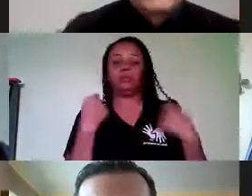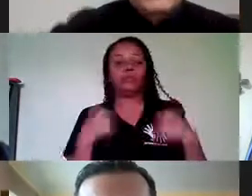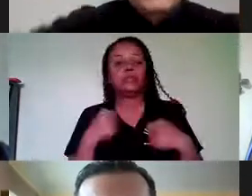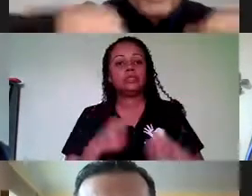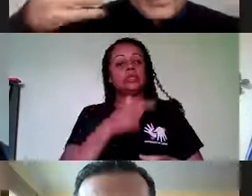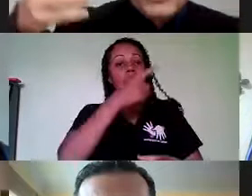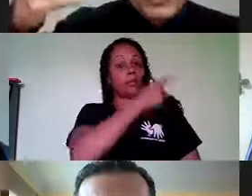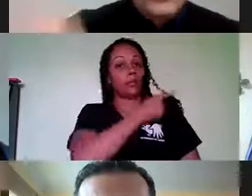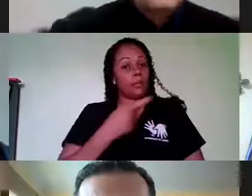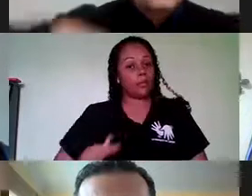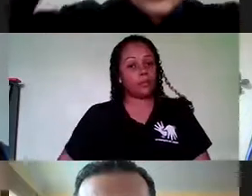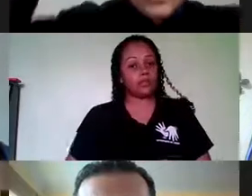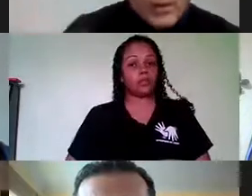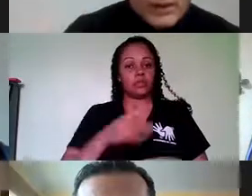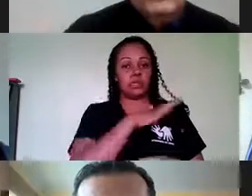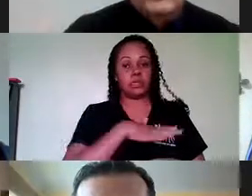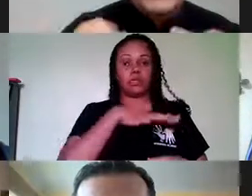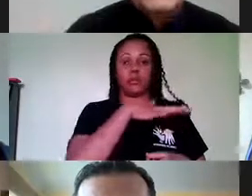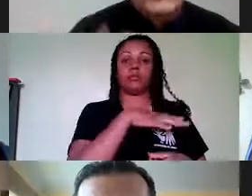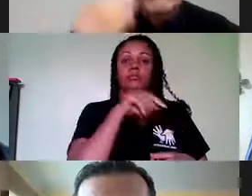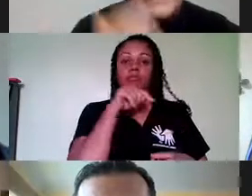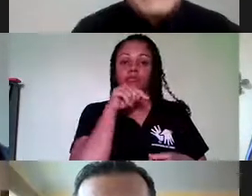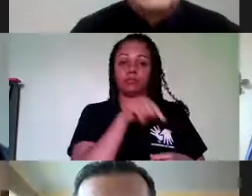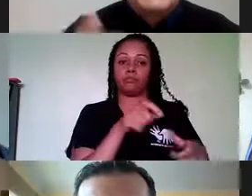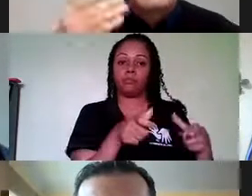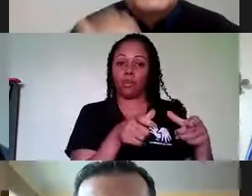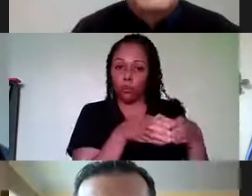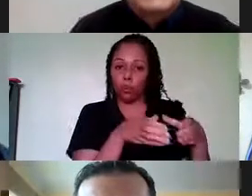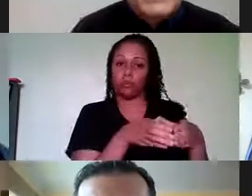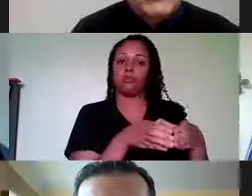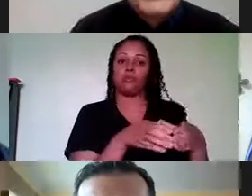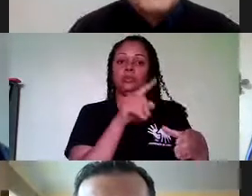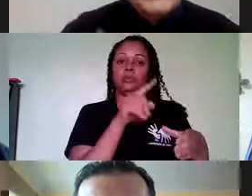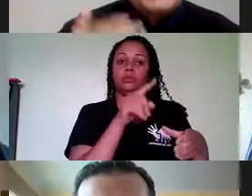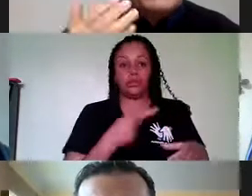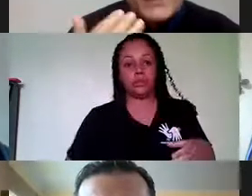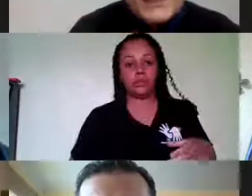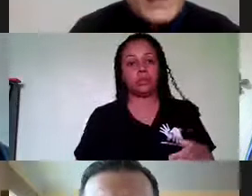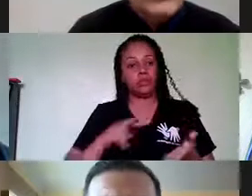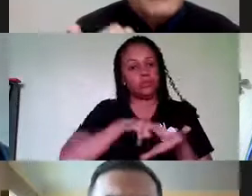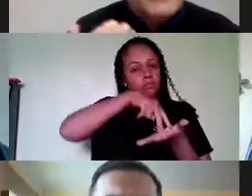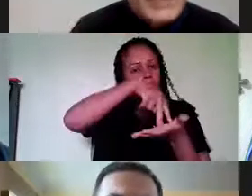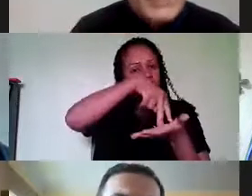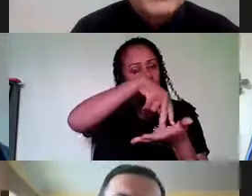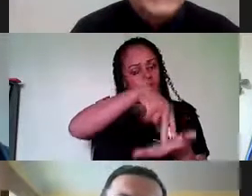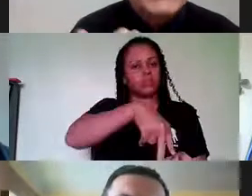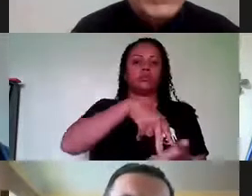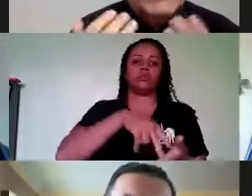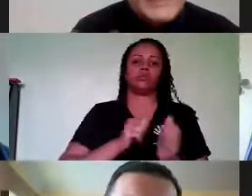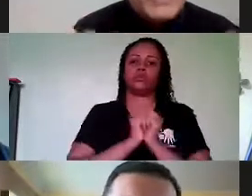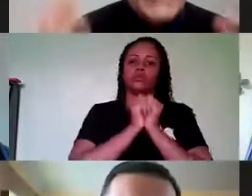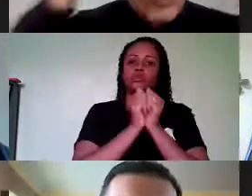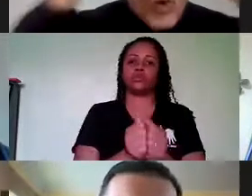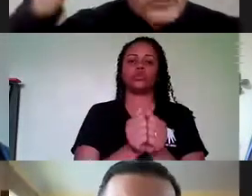descentral. Se tiver mais de um, ótimo, mas presidente descentral, para deixar claro que esse tema tem que ser